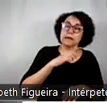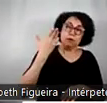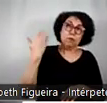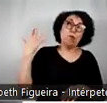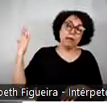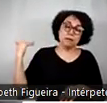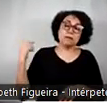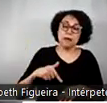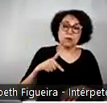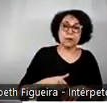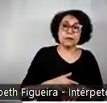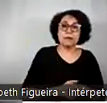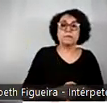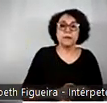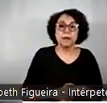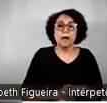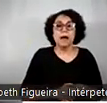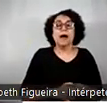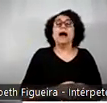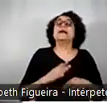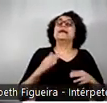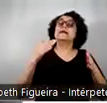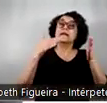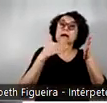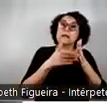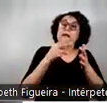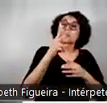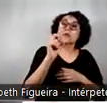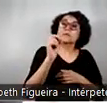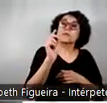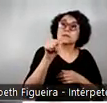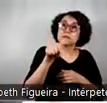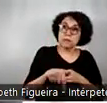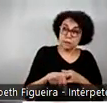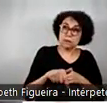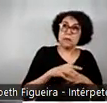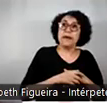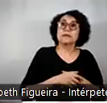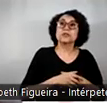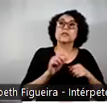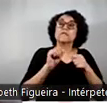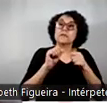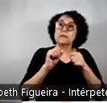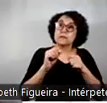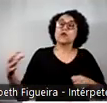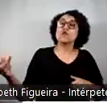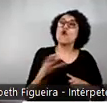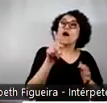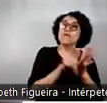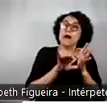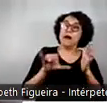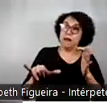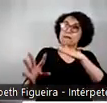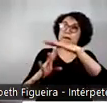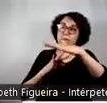continuou até 2017, né, até pensar uma nova lei. E nós temos que agradecer, né, as pessoas haitianas, né, que vieram para o Brasil, porque com